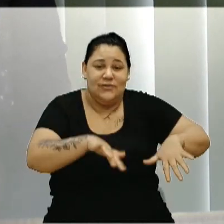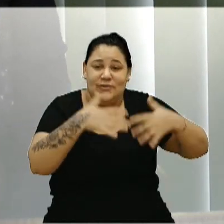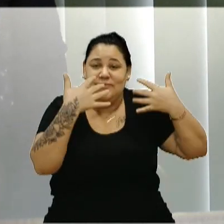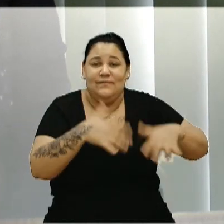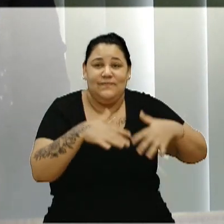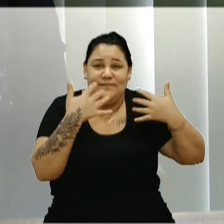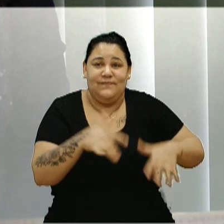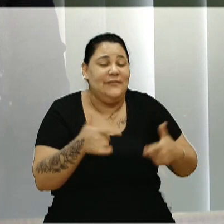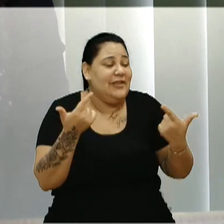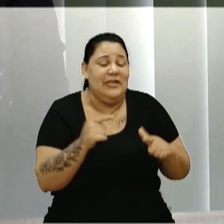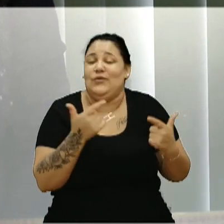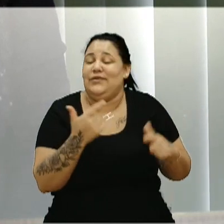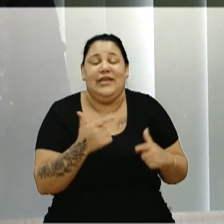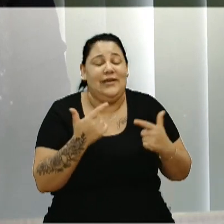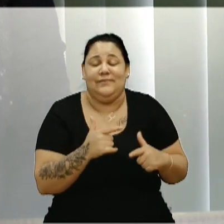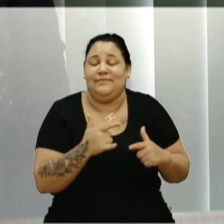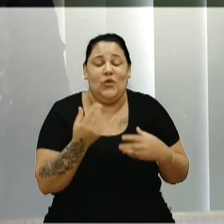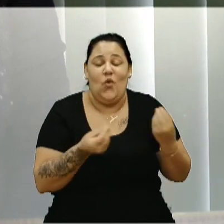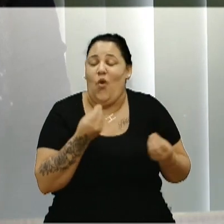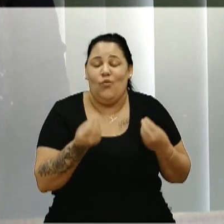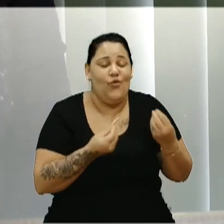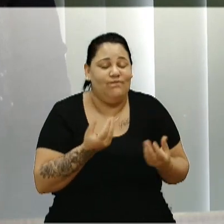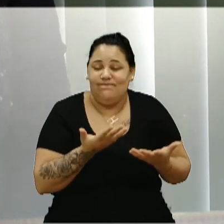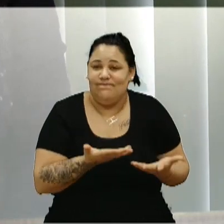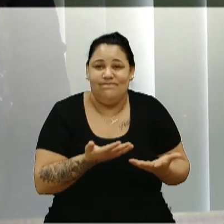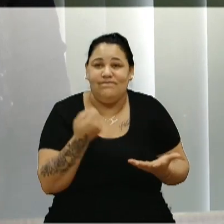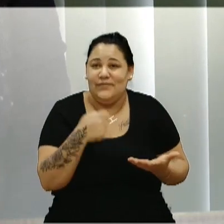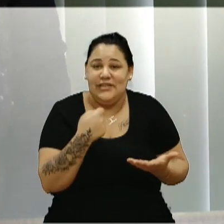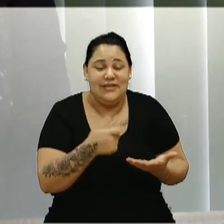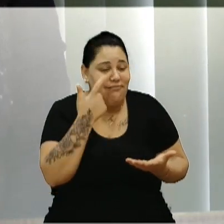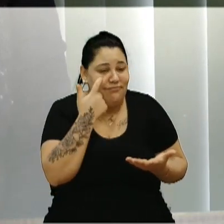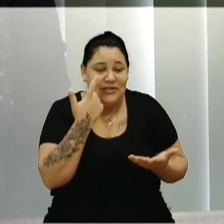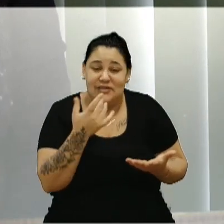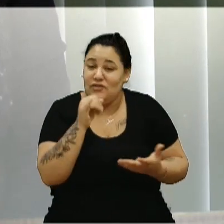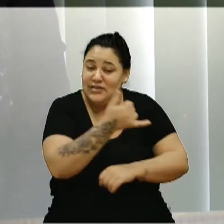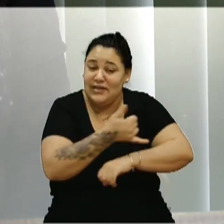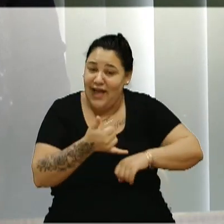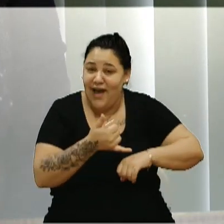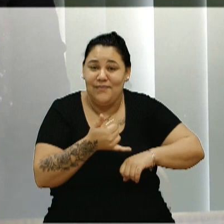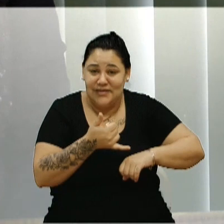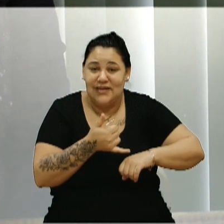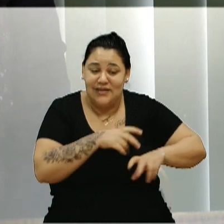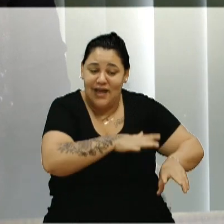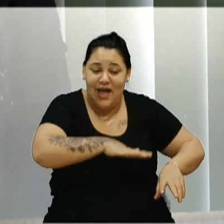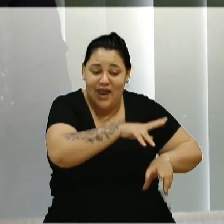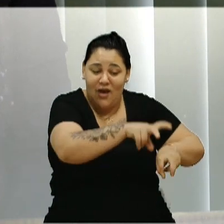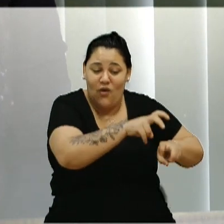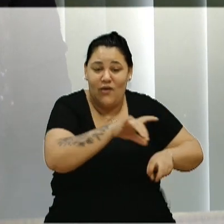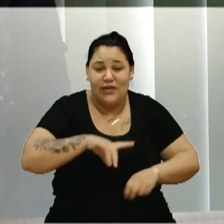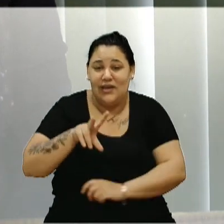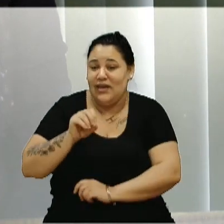que não tem como nós deixar de fazer, não tem. Se vocês andarem pela área rural, hoje nós temos 500